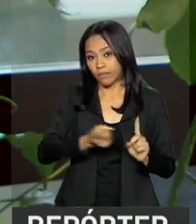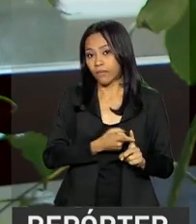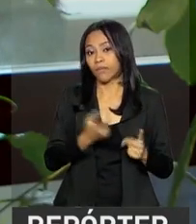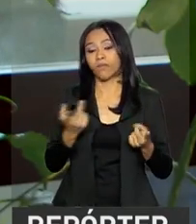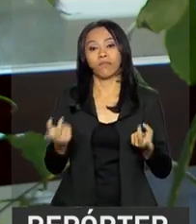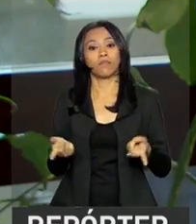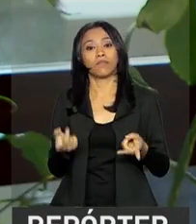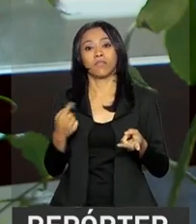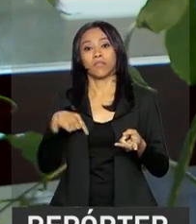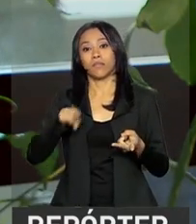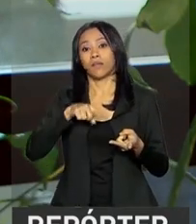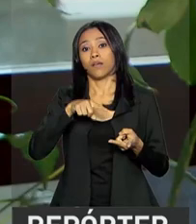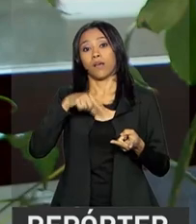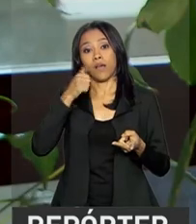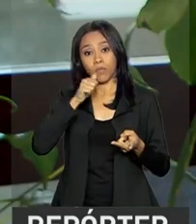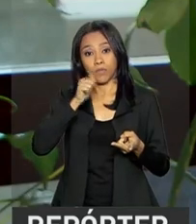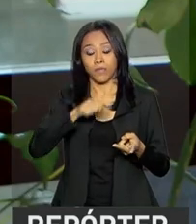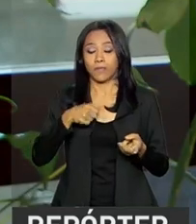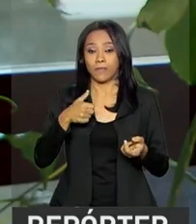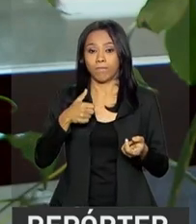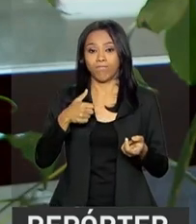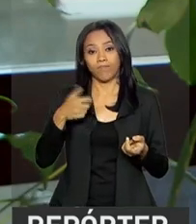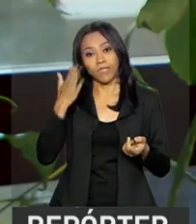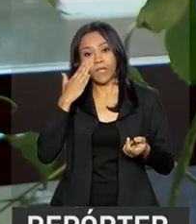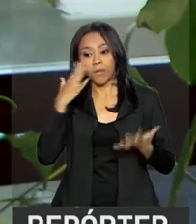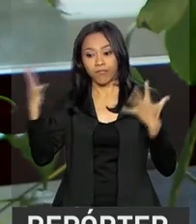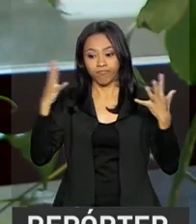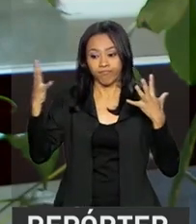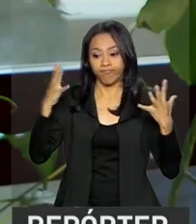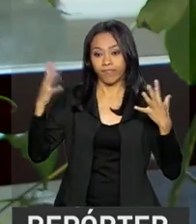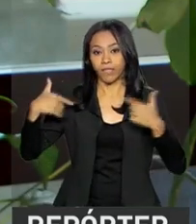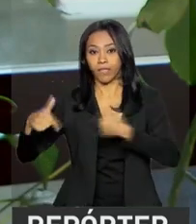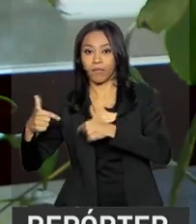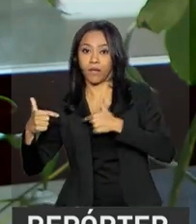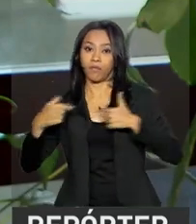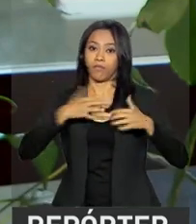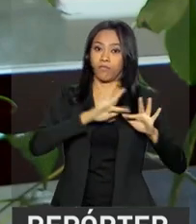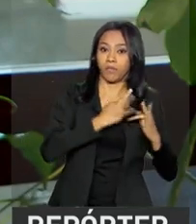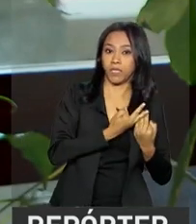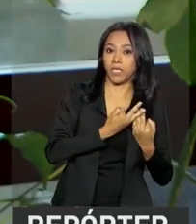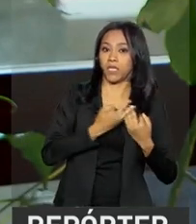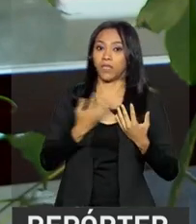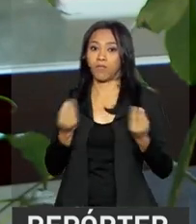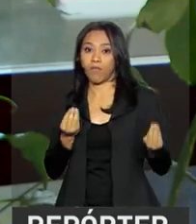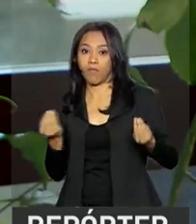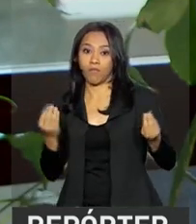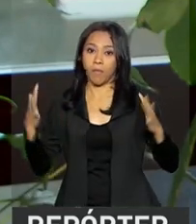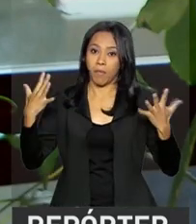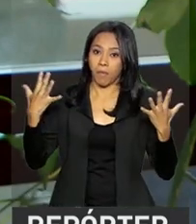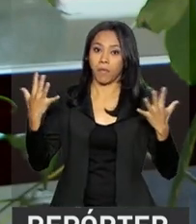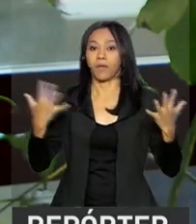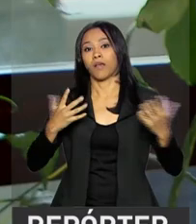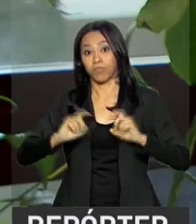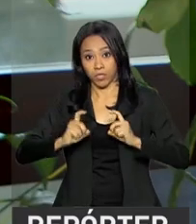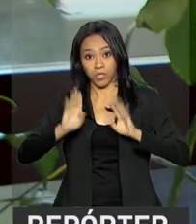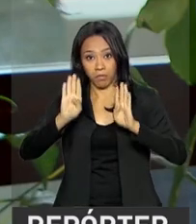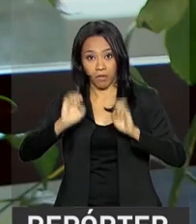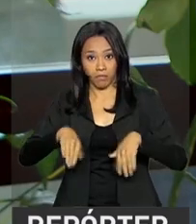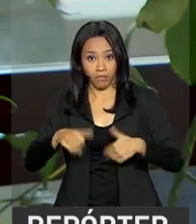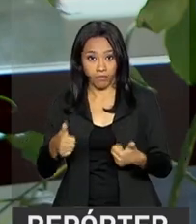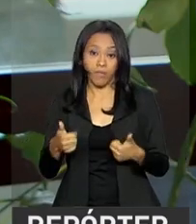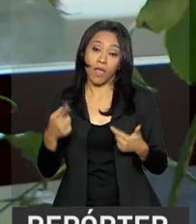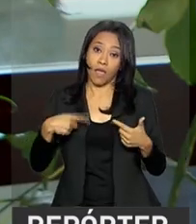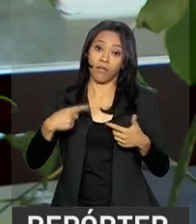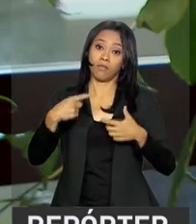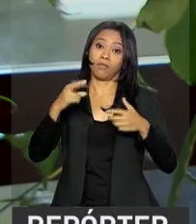a necessidade da mulher de conciliar a família, os cuidados com a família, com o trabalho. Então, são questões também